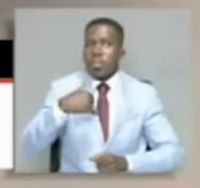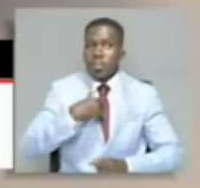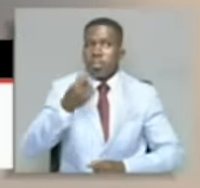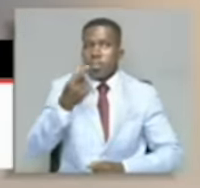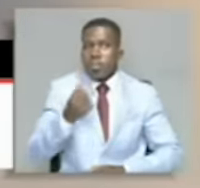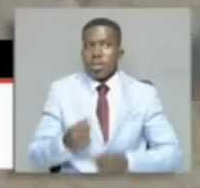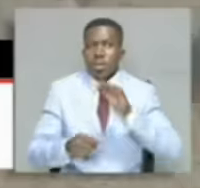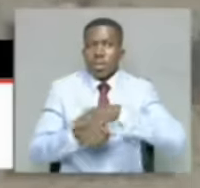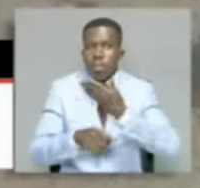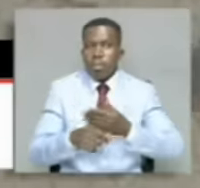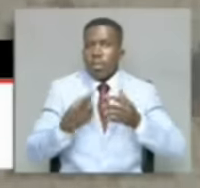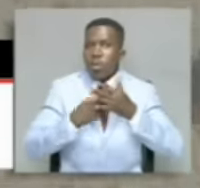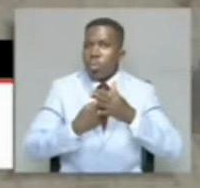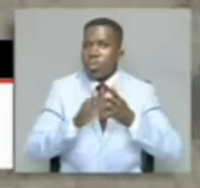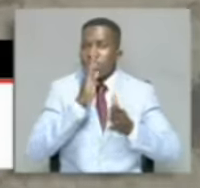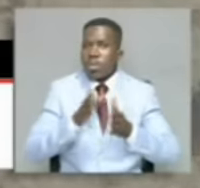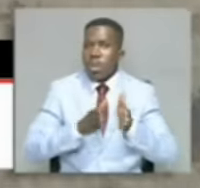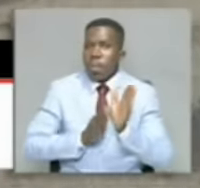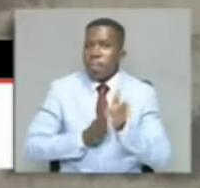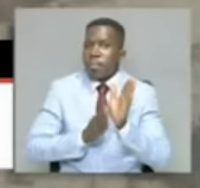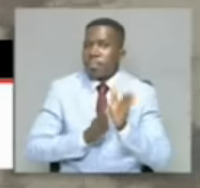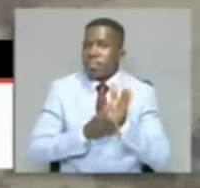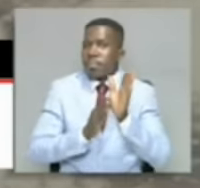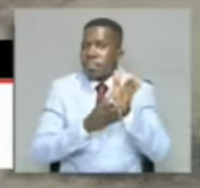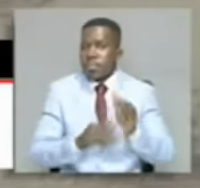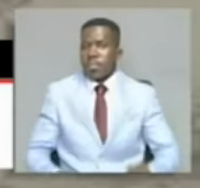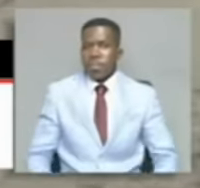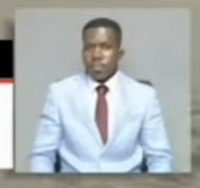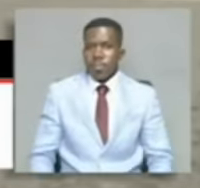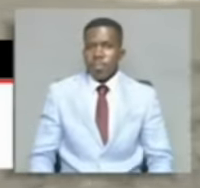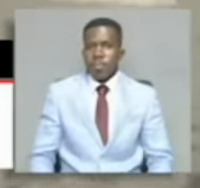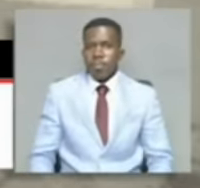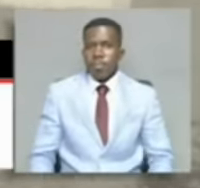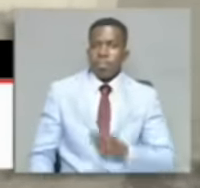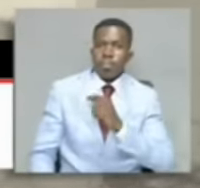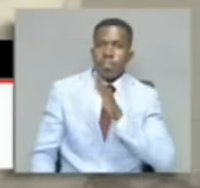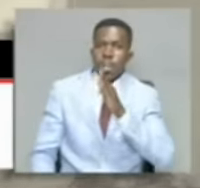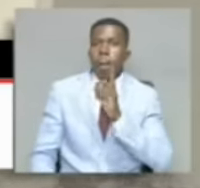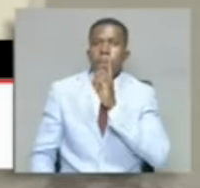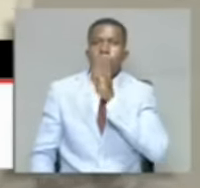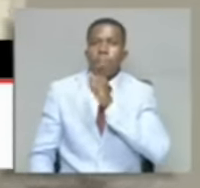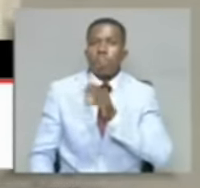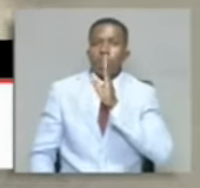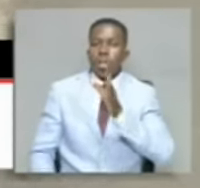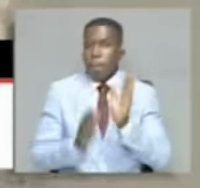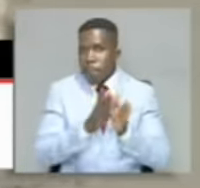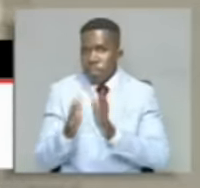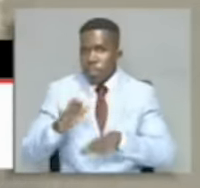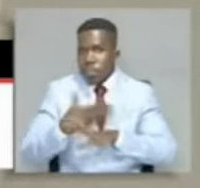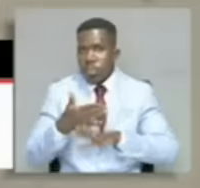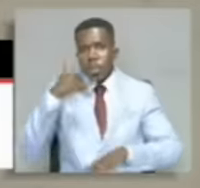que começa a perseguição até a morte. Já estava tudo traçado. Lá quando eu tive com ele, eu disse comigo, vamos sair, vamos dar um